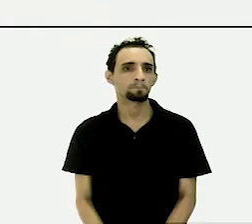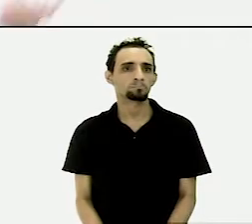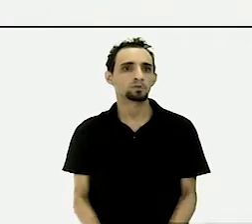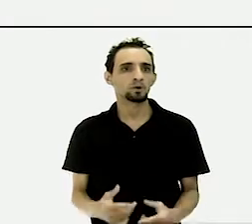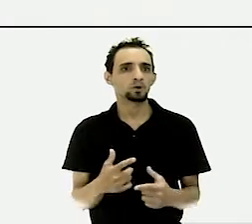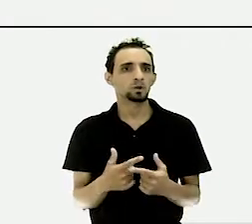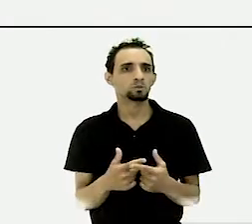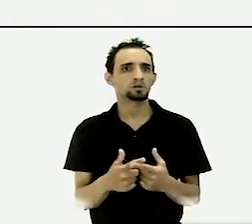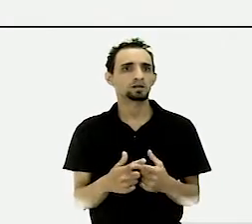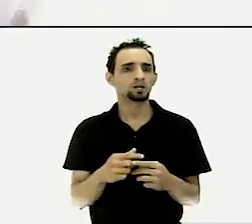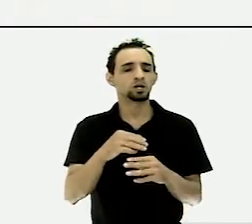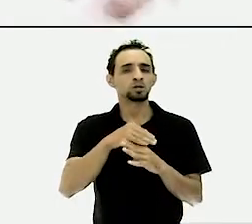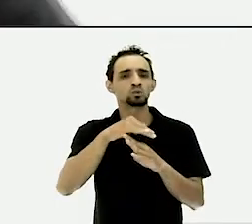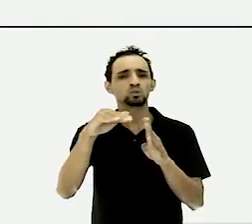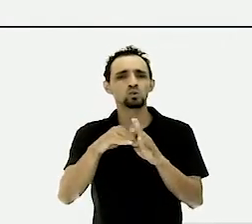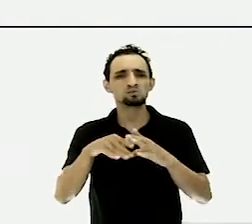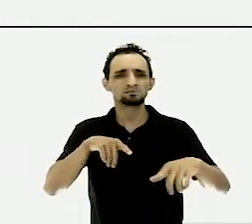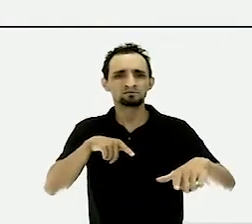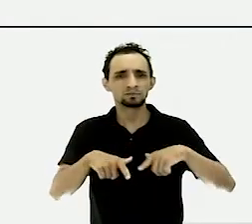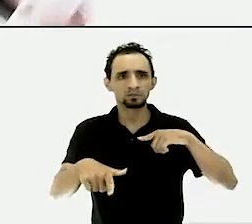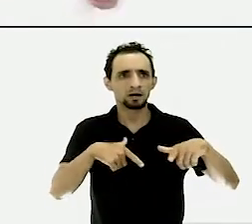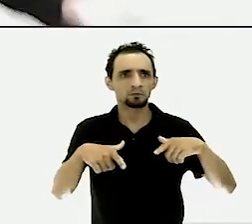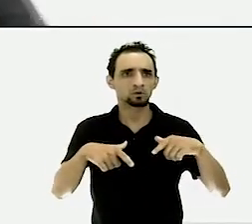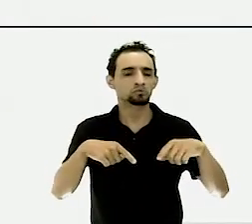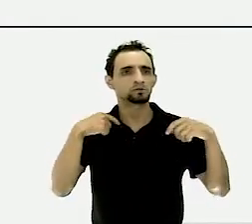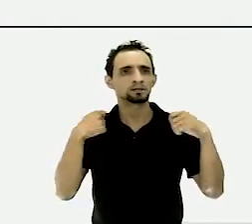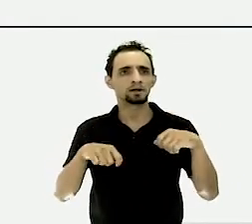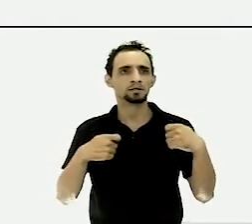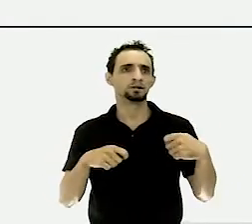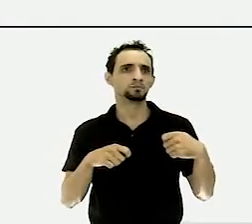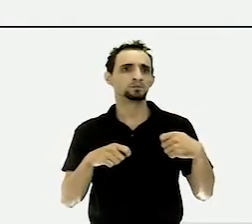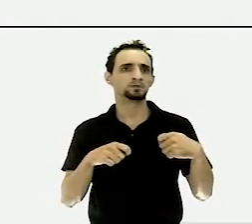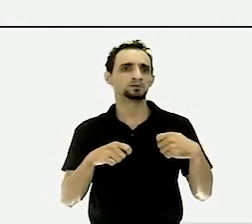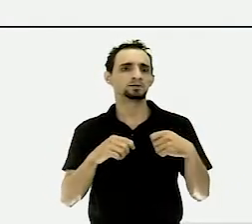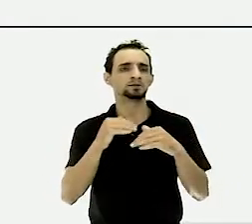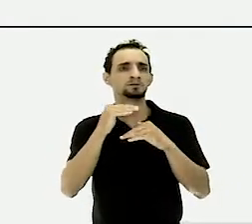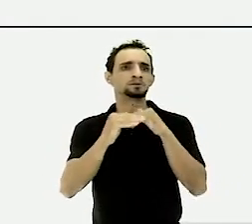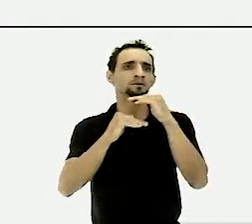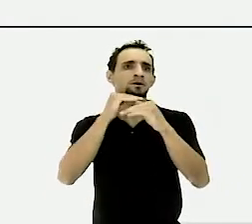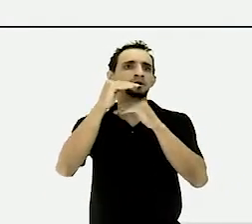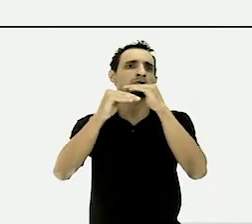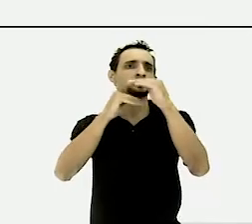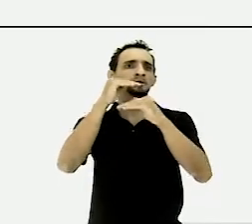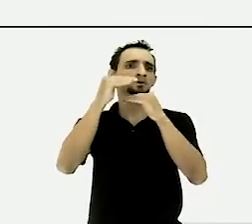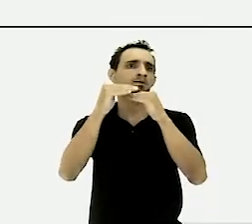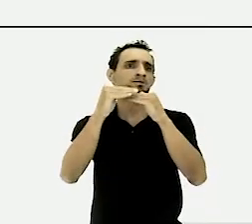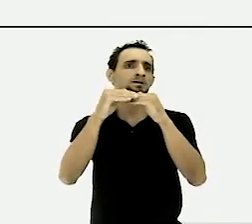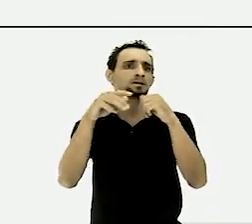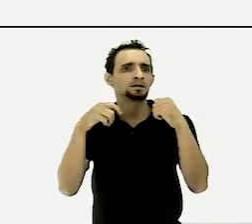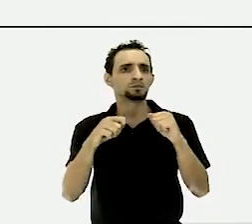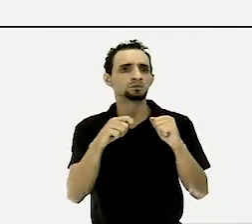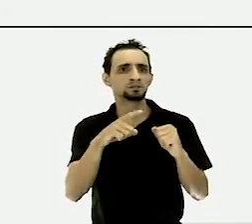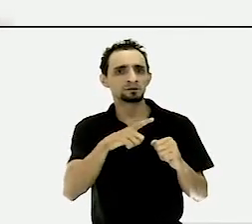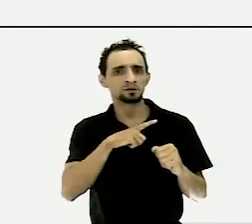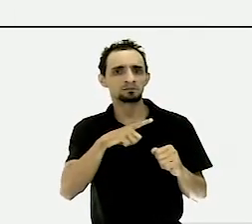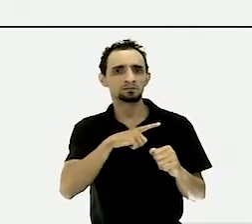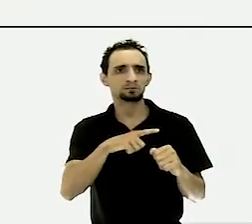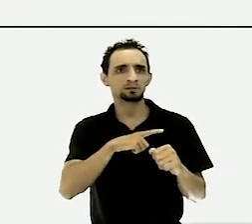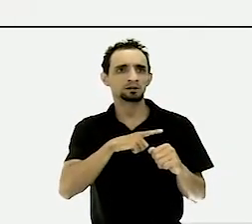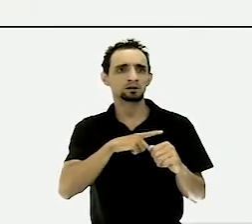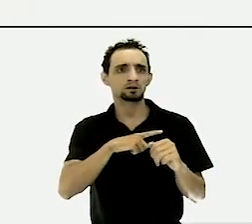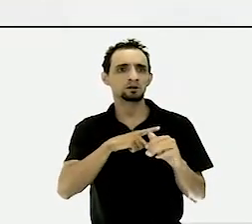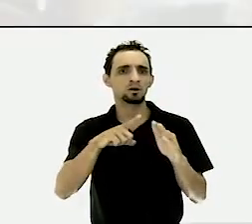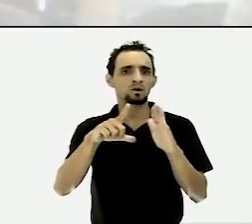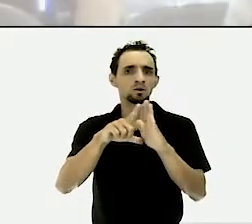são pessoas que dependem já há muitos anos desse local. Então, se vier para casa, aqui, para